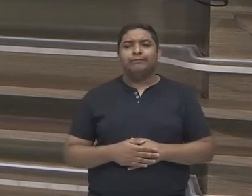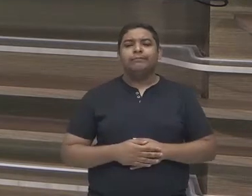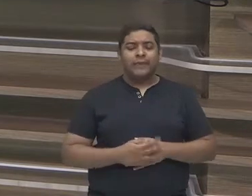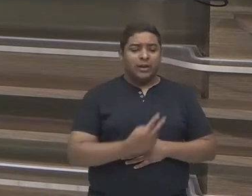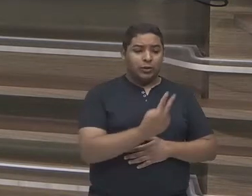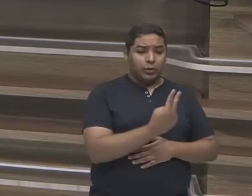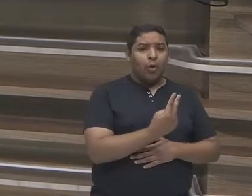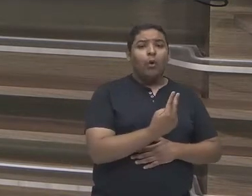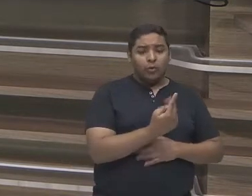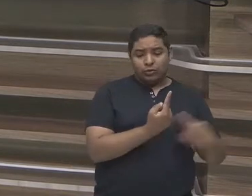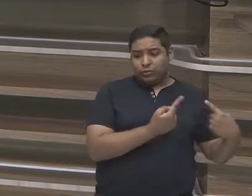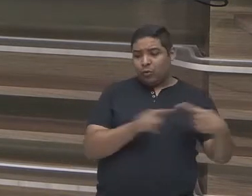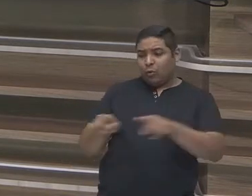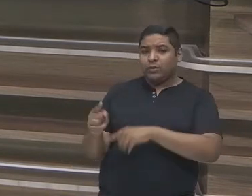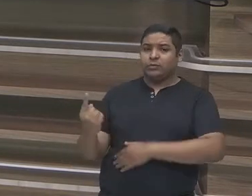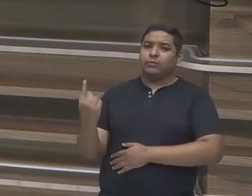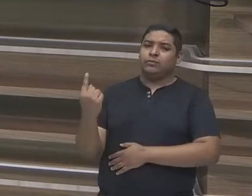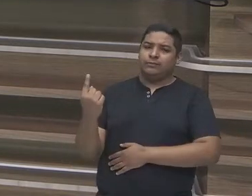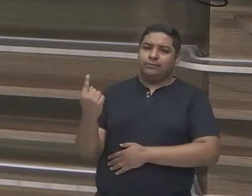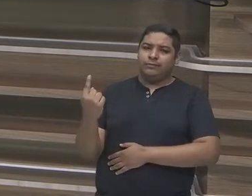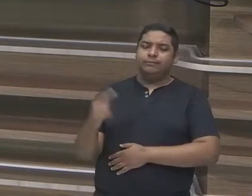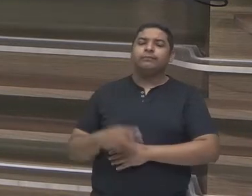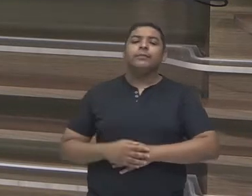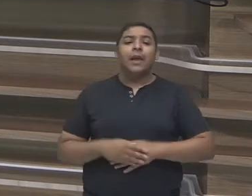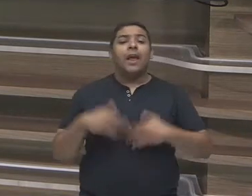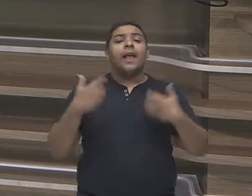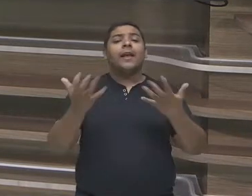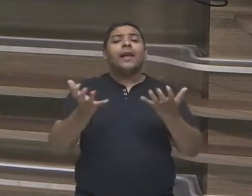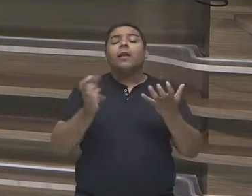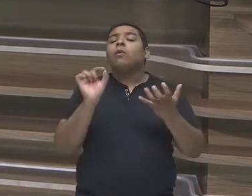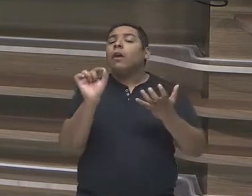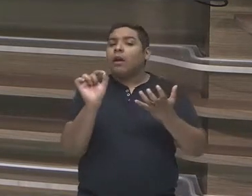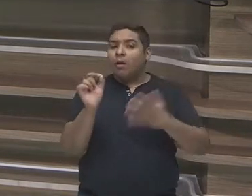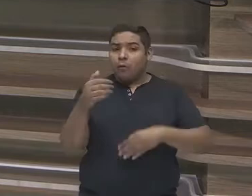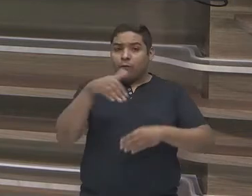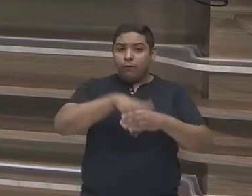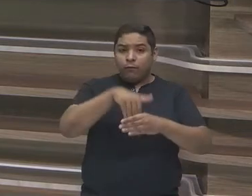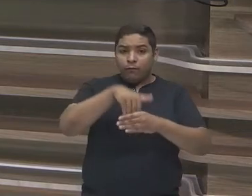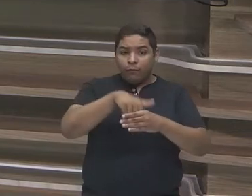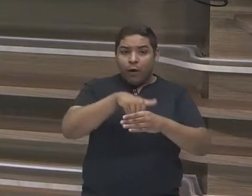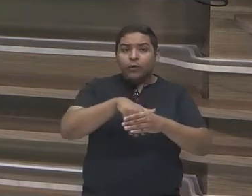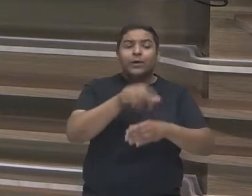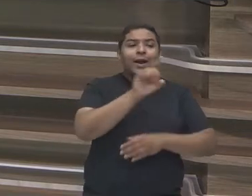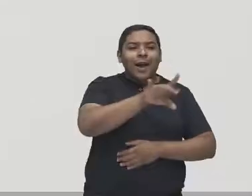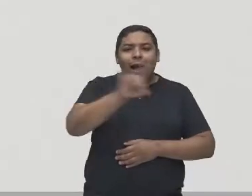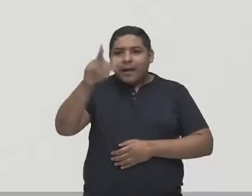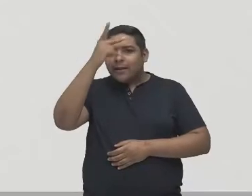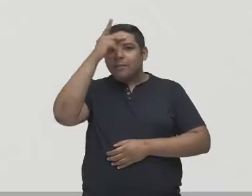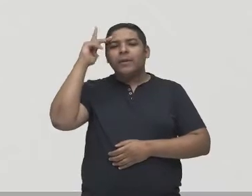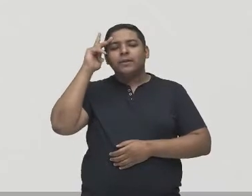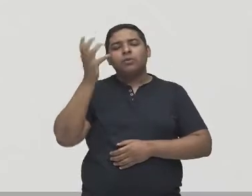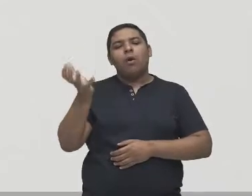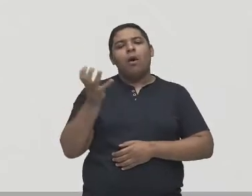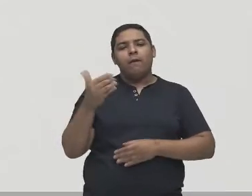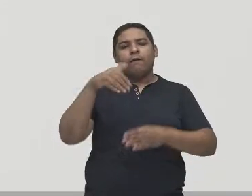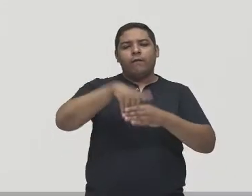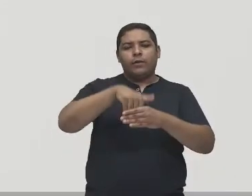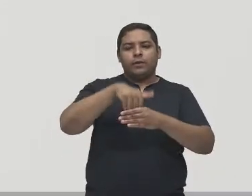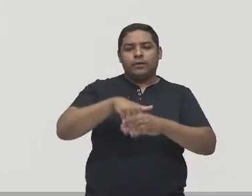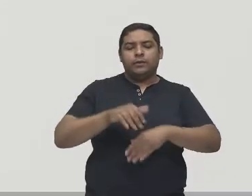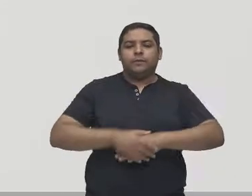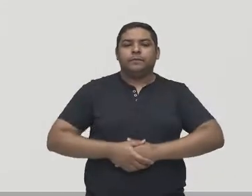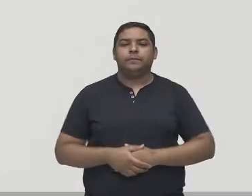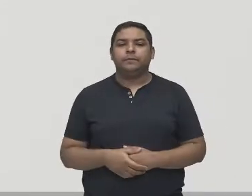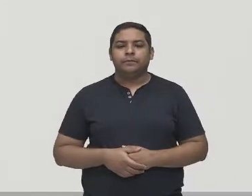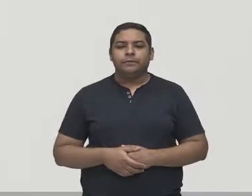1. Então, o que eles queriam? Eles queriam voto por cabeça. Tá bem? Vamos lá voltar para o nosso texto. Olhem aí.